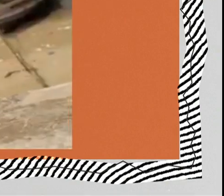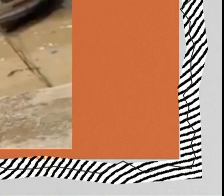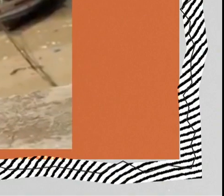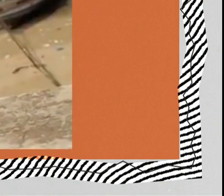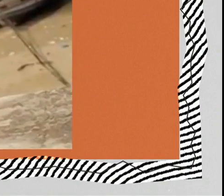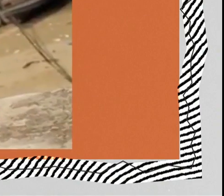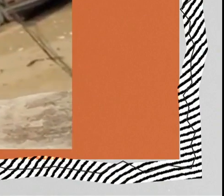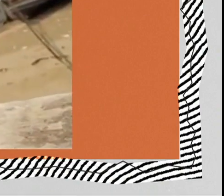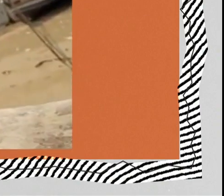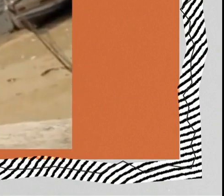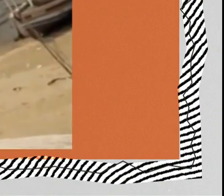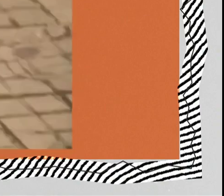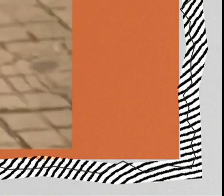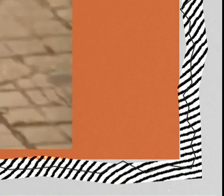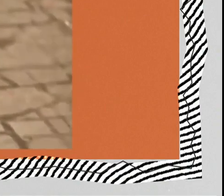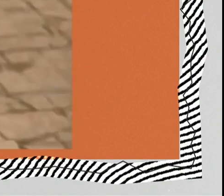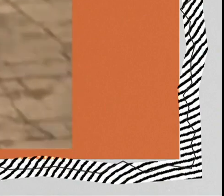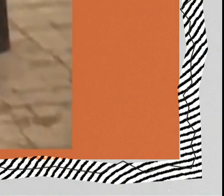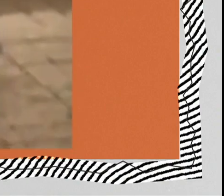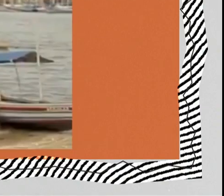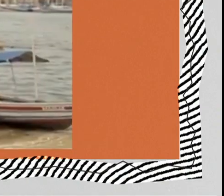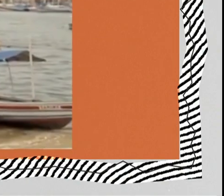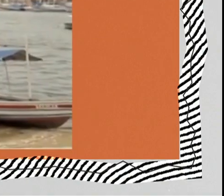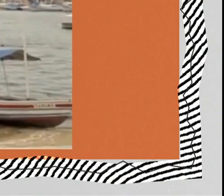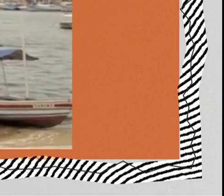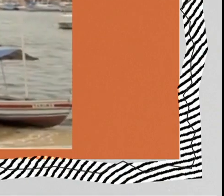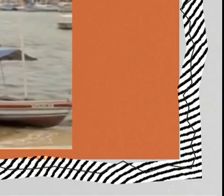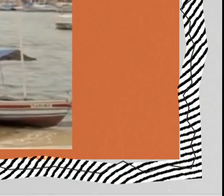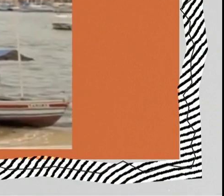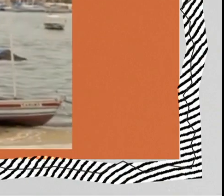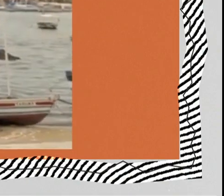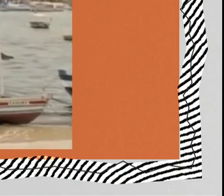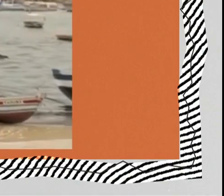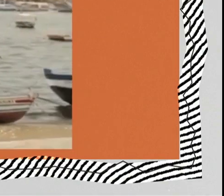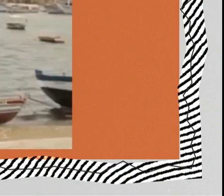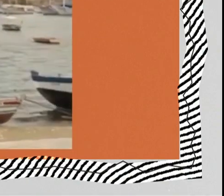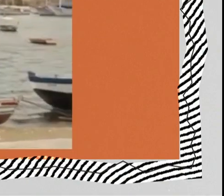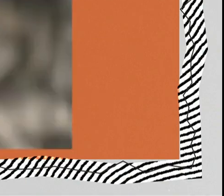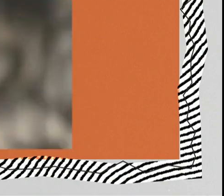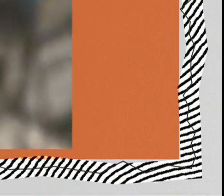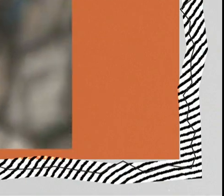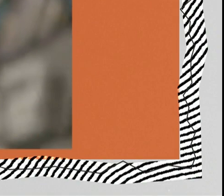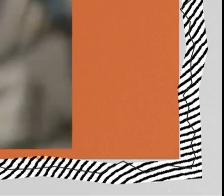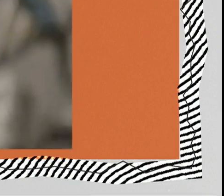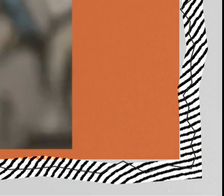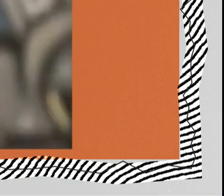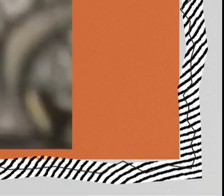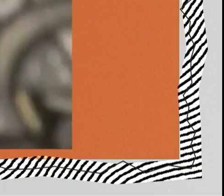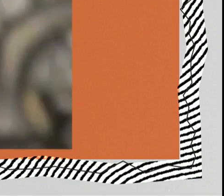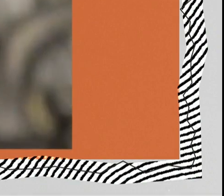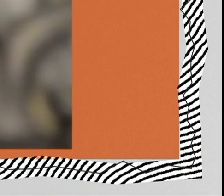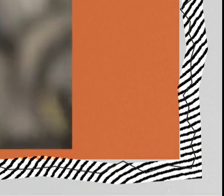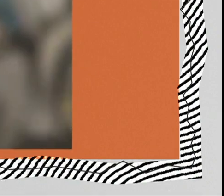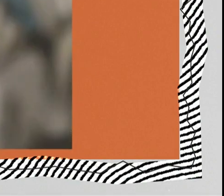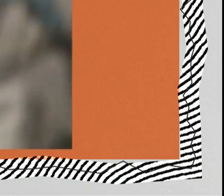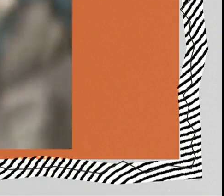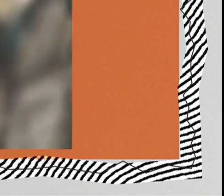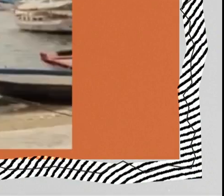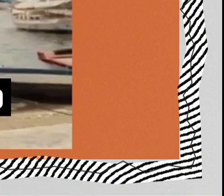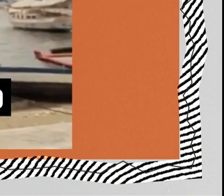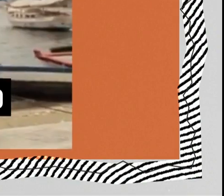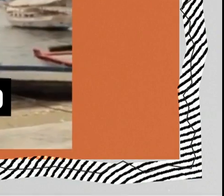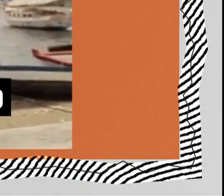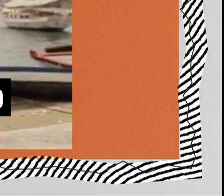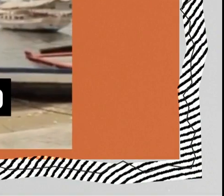miudinho. Vem, devagar no sapatinho. Malandro que sou, não vou vacilar, porque sou o que sou e ninguém vai me